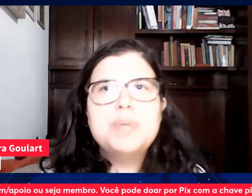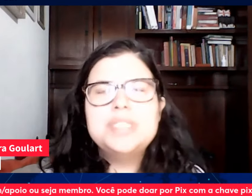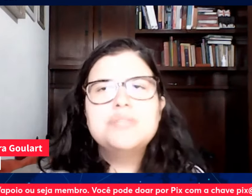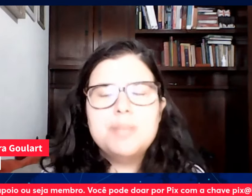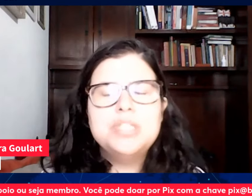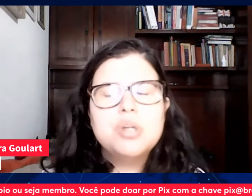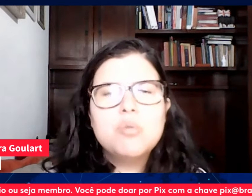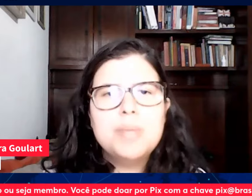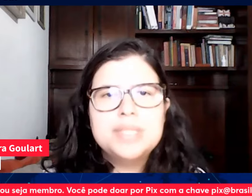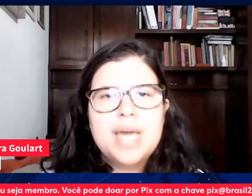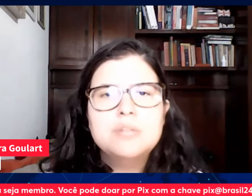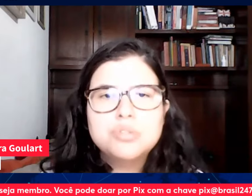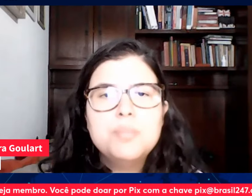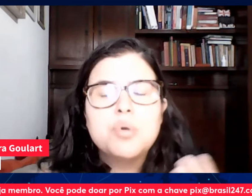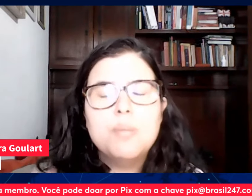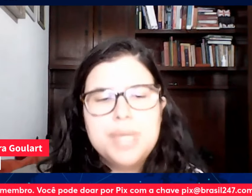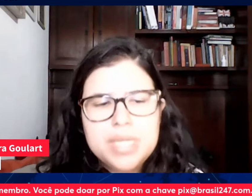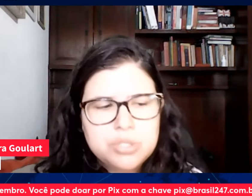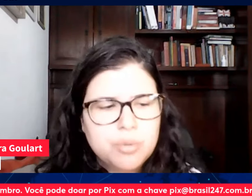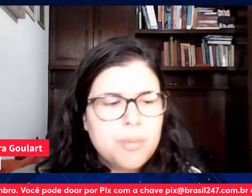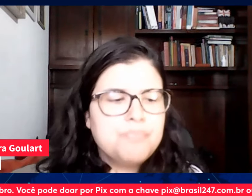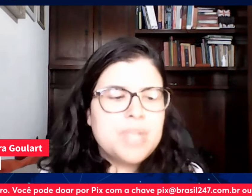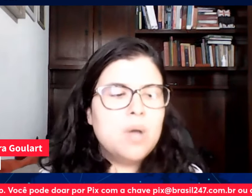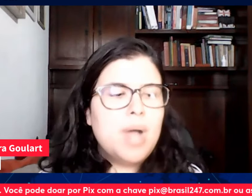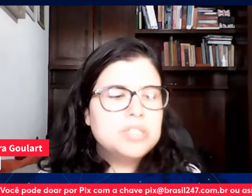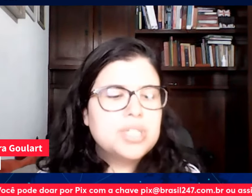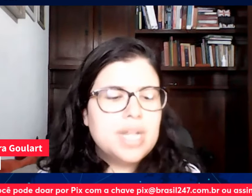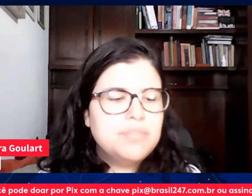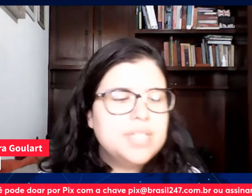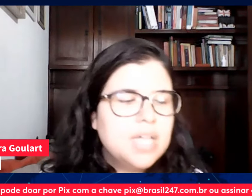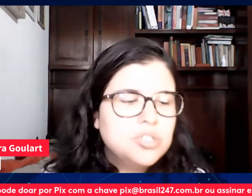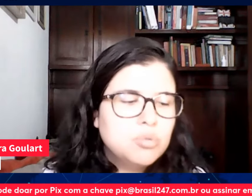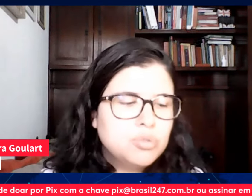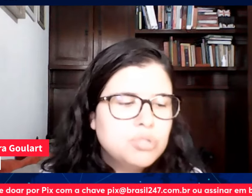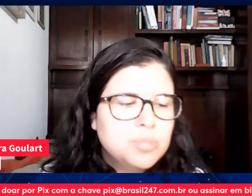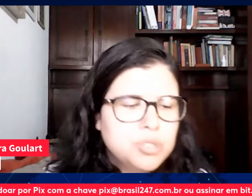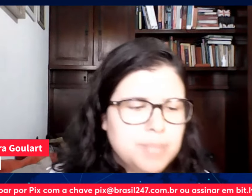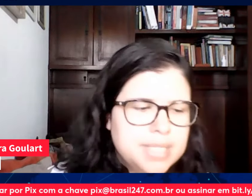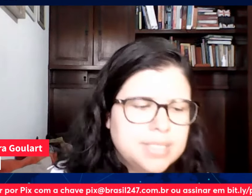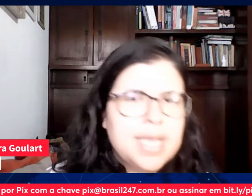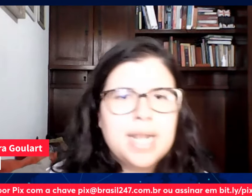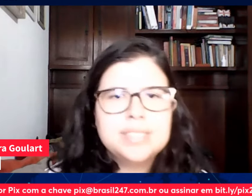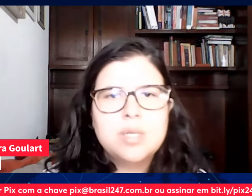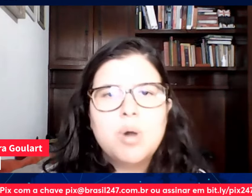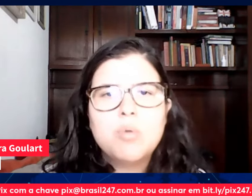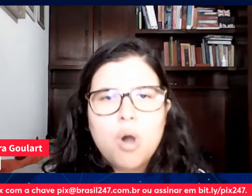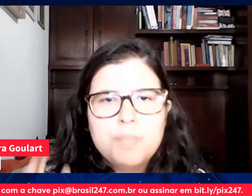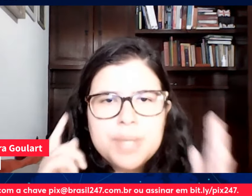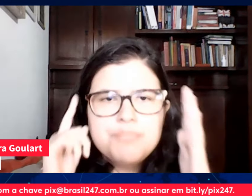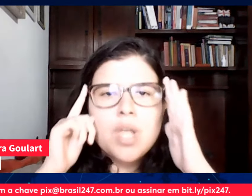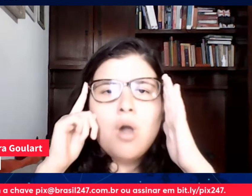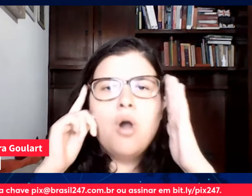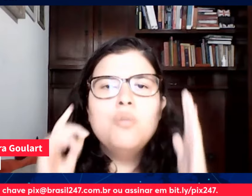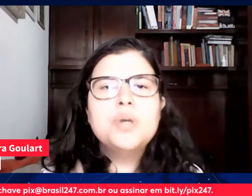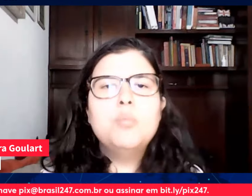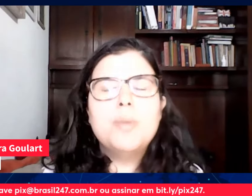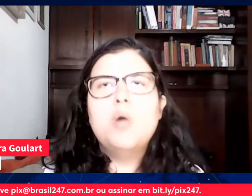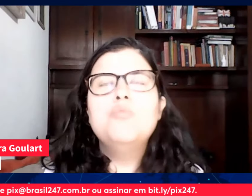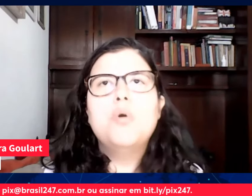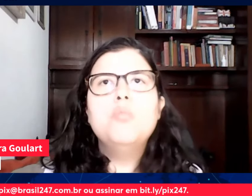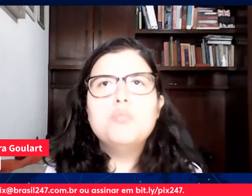relação especificamente ao comentário sobre o comício, eu acho que, na verdade, nos últimos meses, em relação ao golpe,